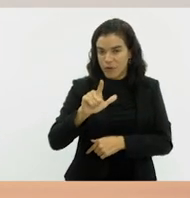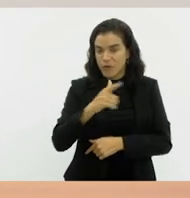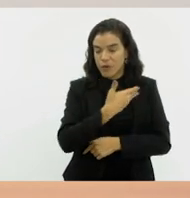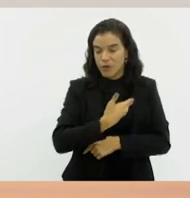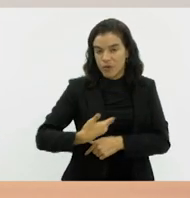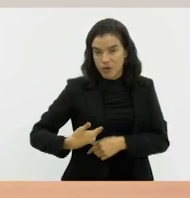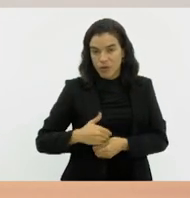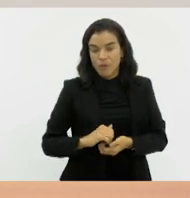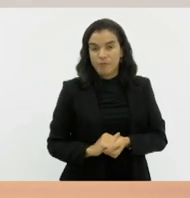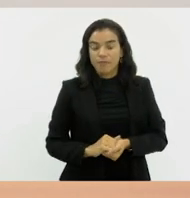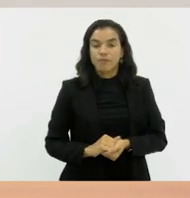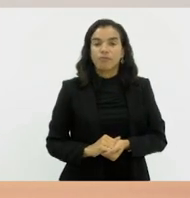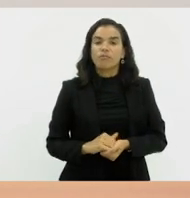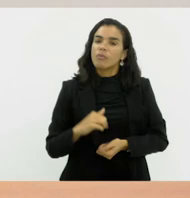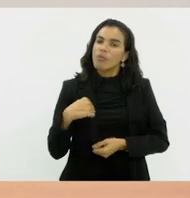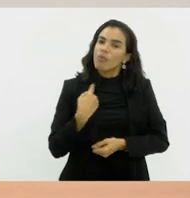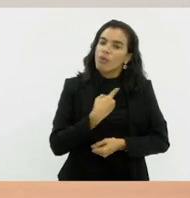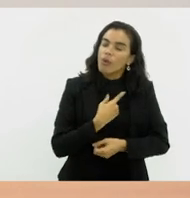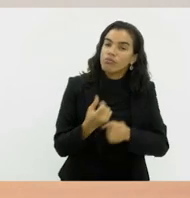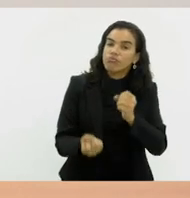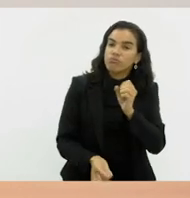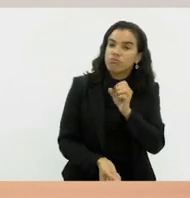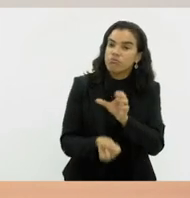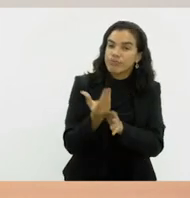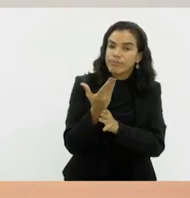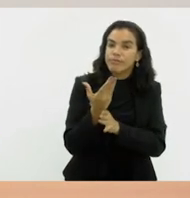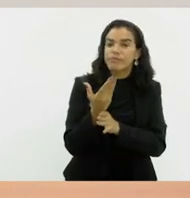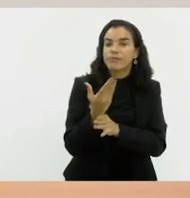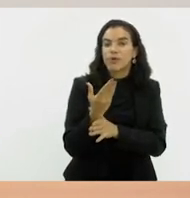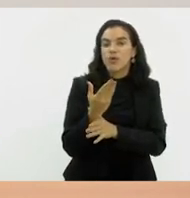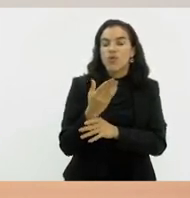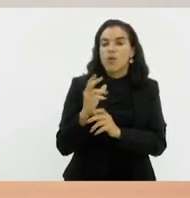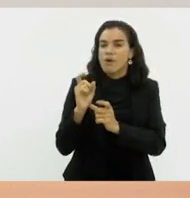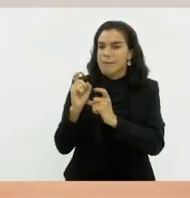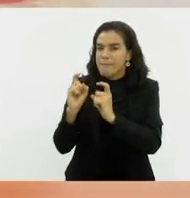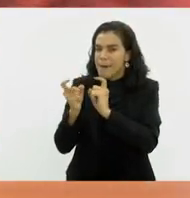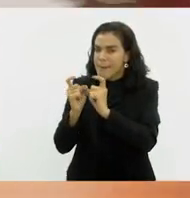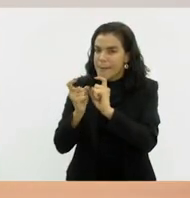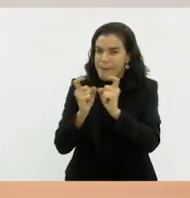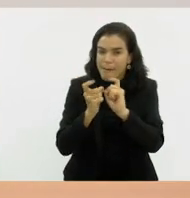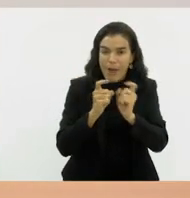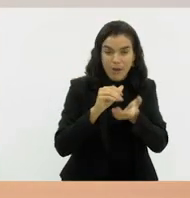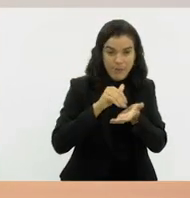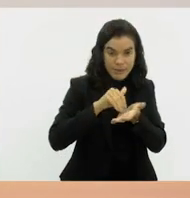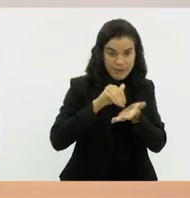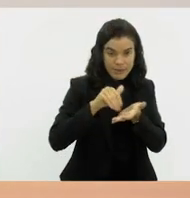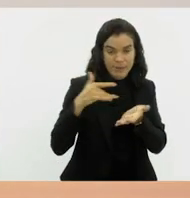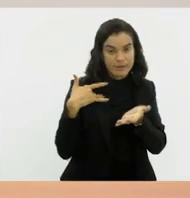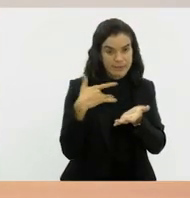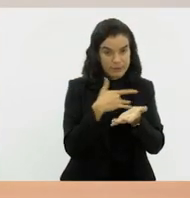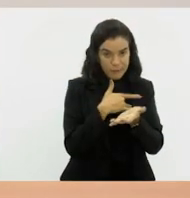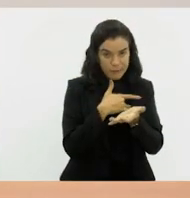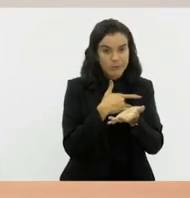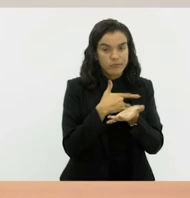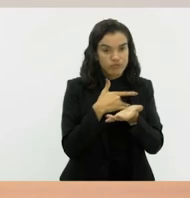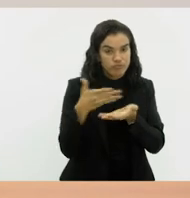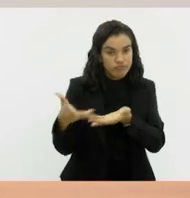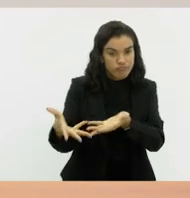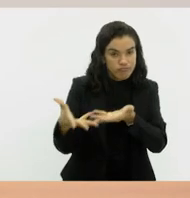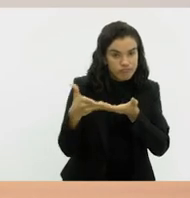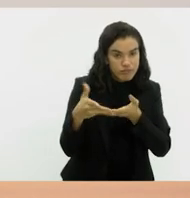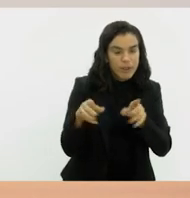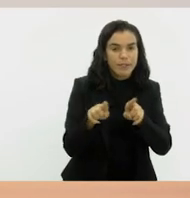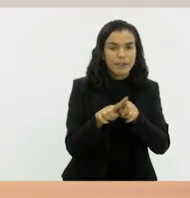Então, nós promovemos uma reunião com a Secretaria de Saúde e também